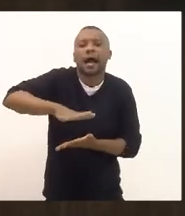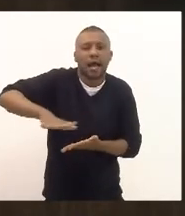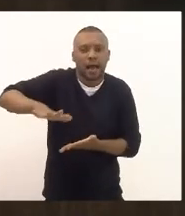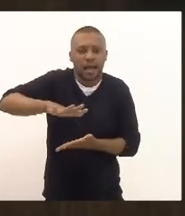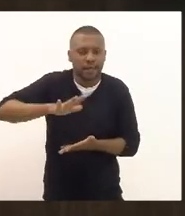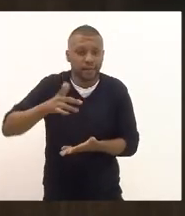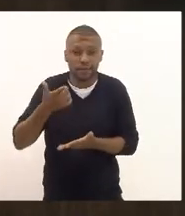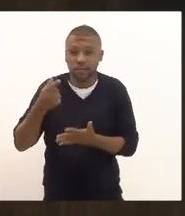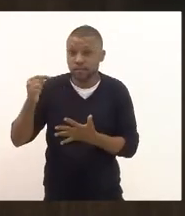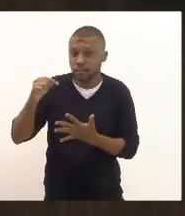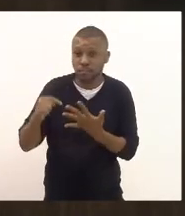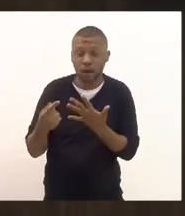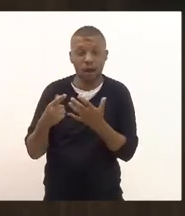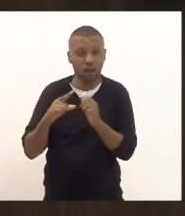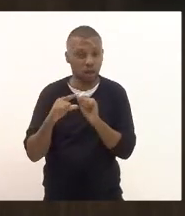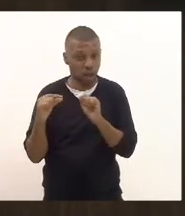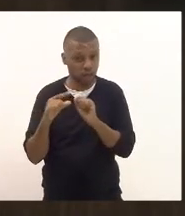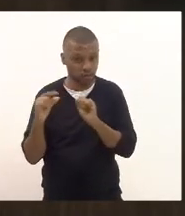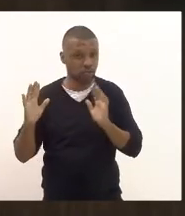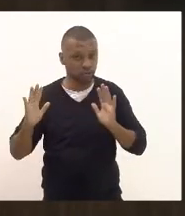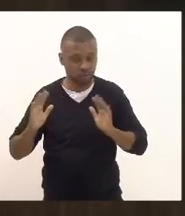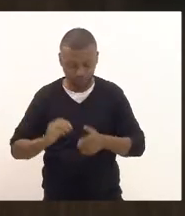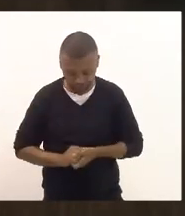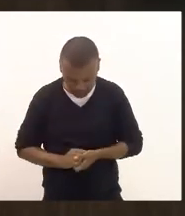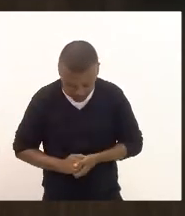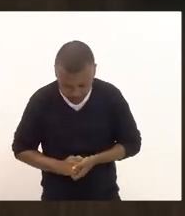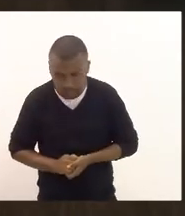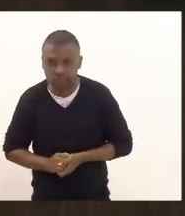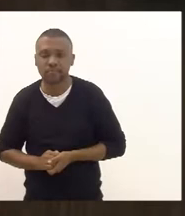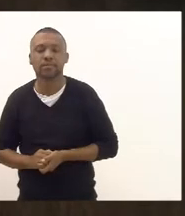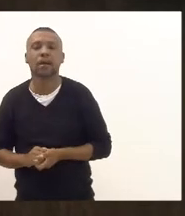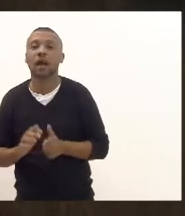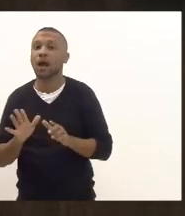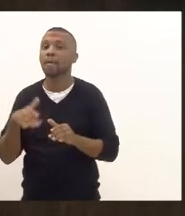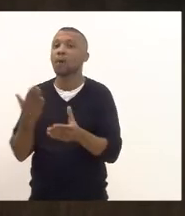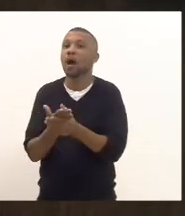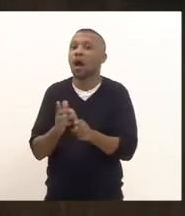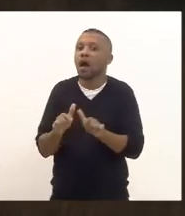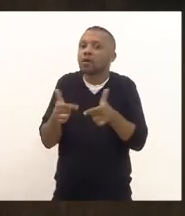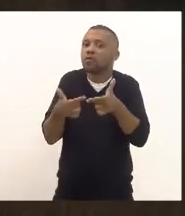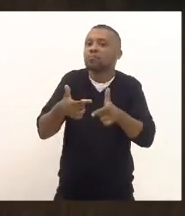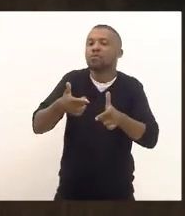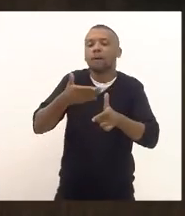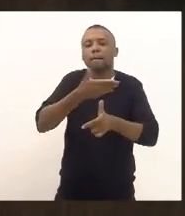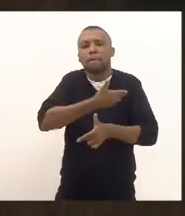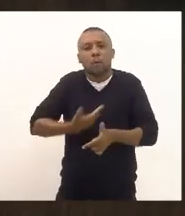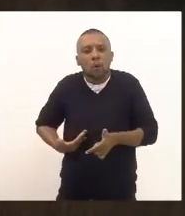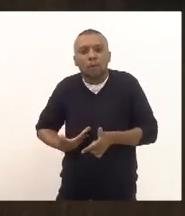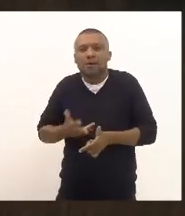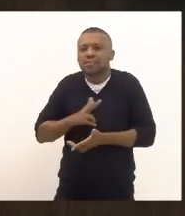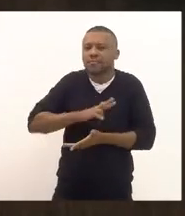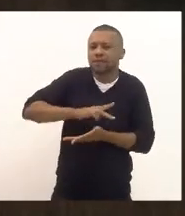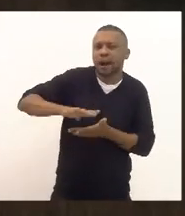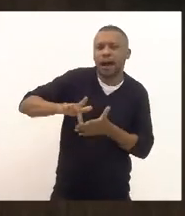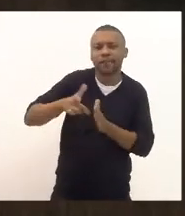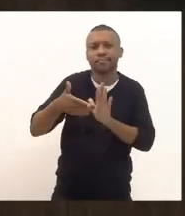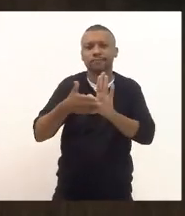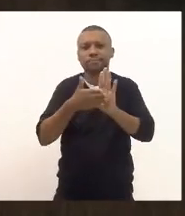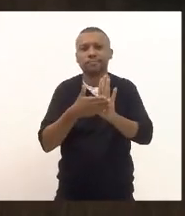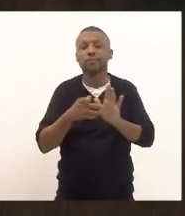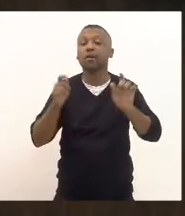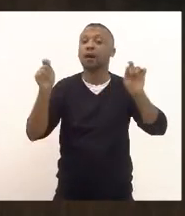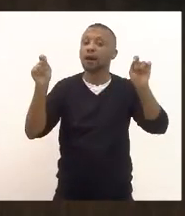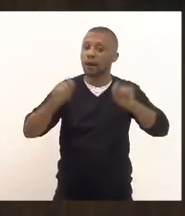coloca como item no artigo a promover ação civil pública e todas as espécies de medidas